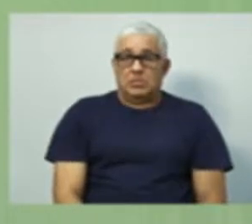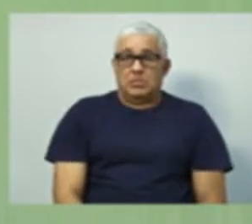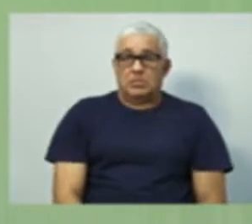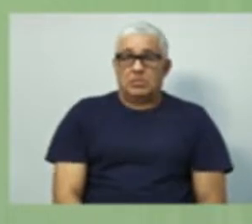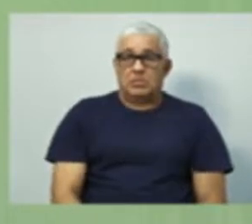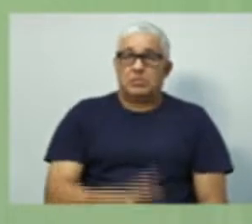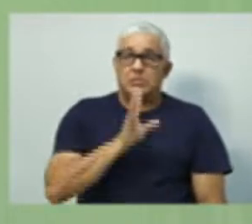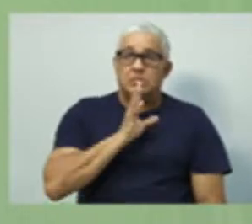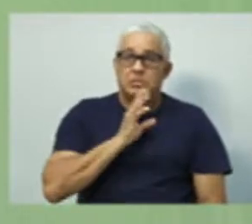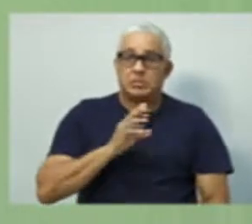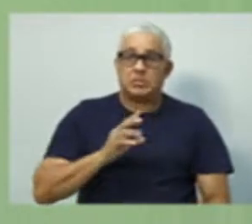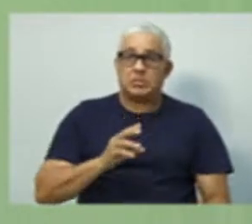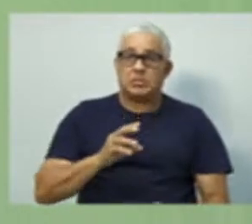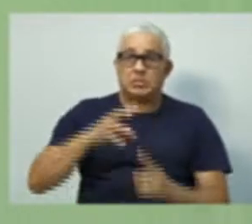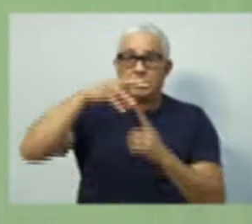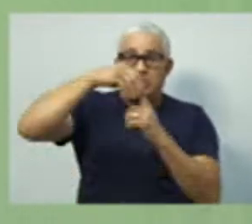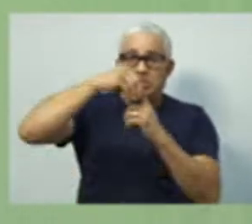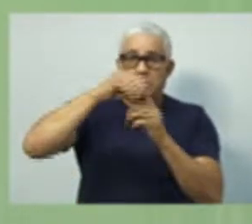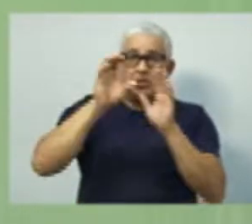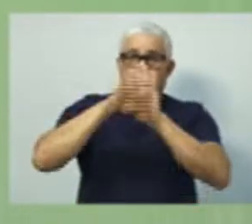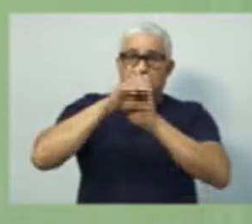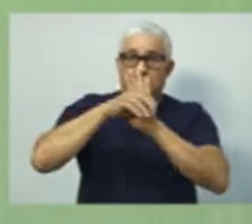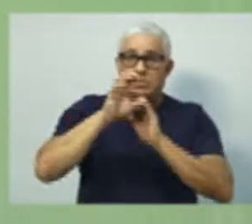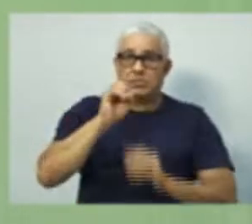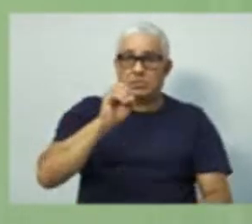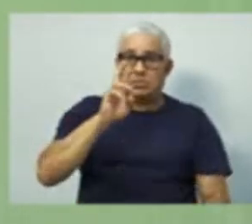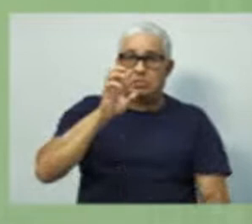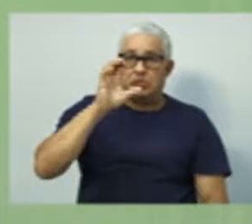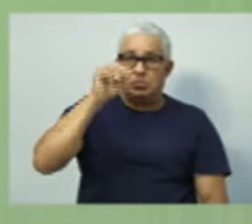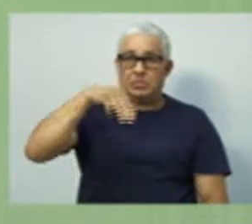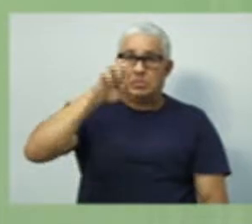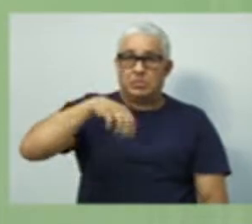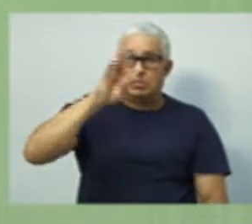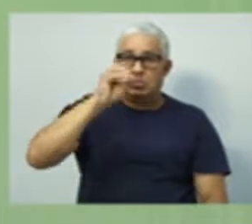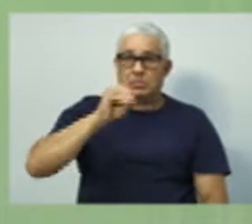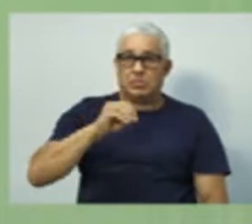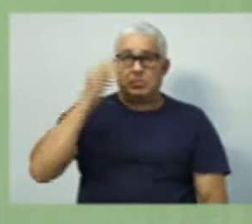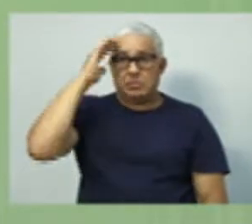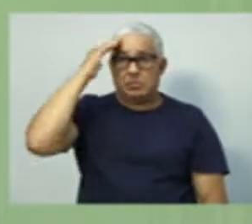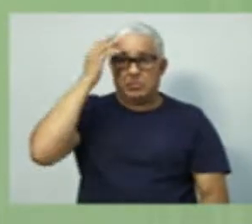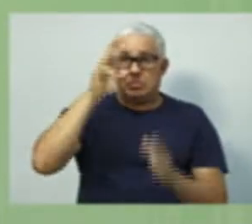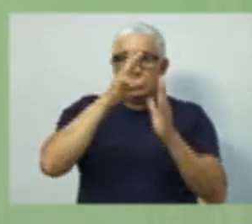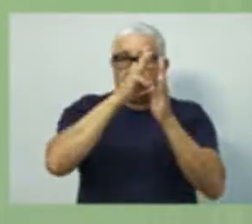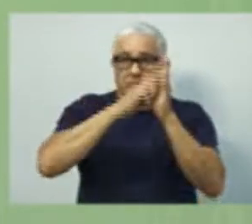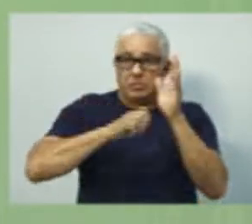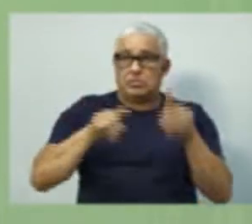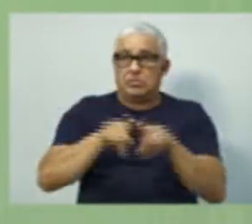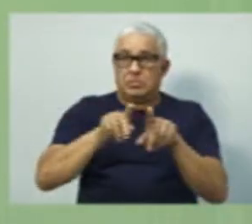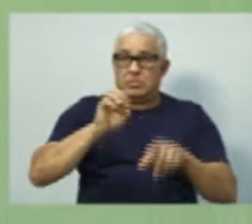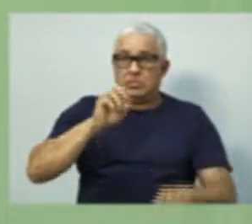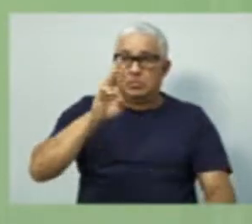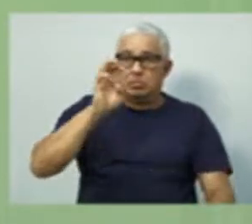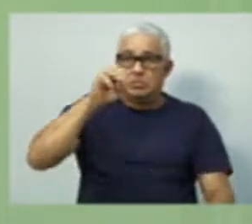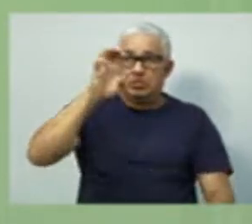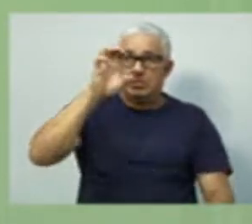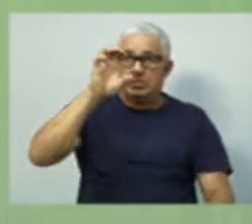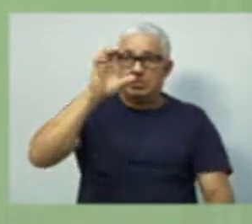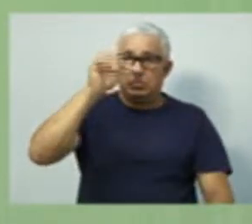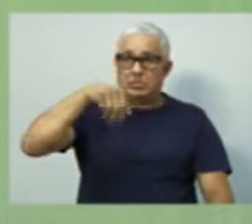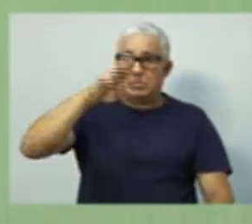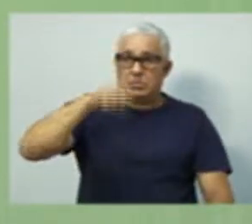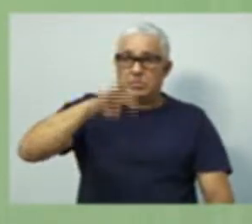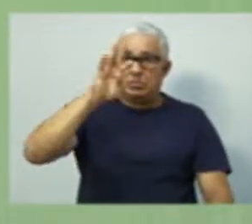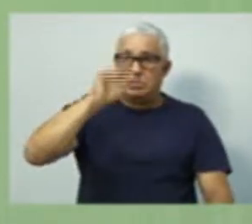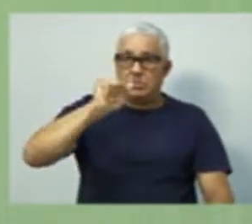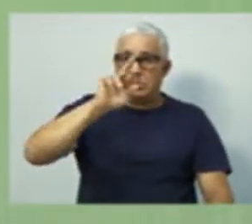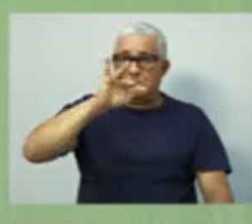reconhecer os principais conceitos sobre orçamento, compreender a metodologia orçamentária, identificar as principais técnicas